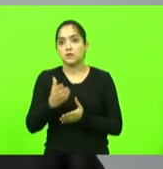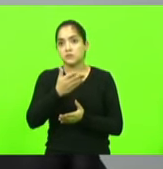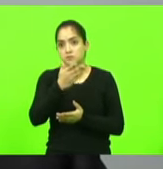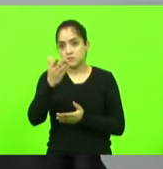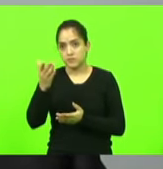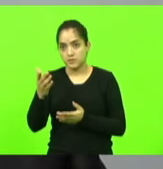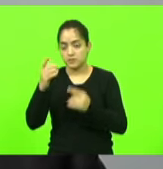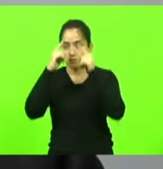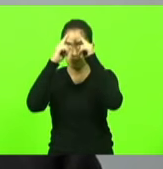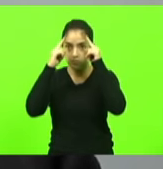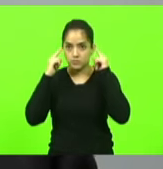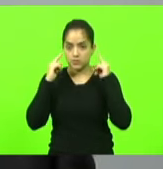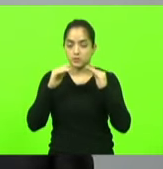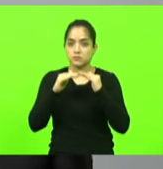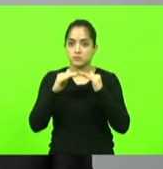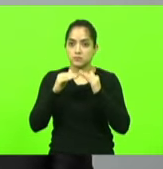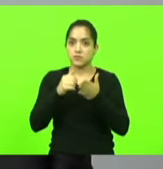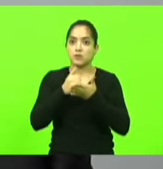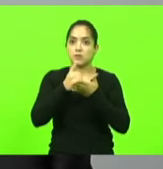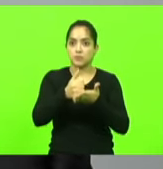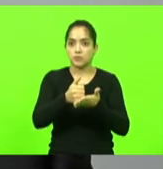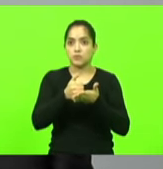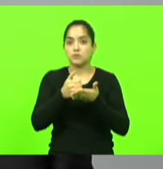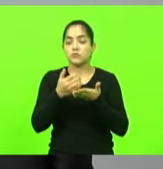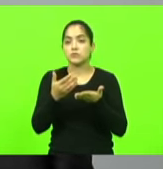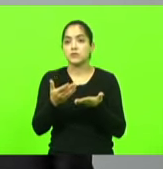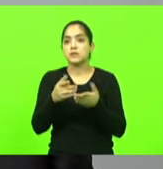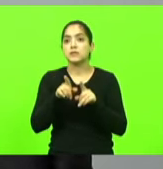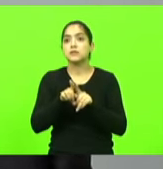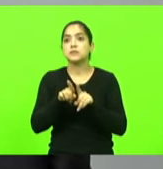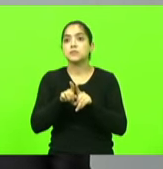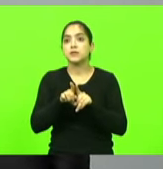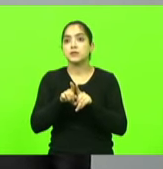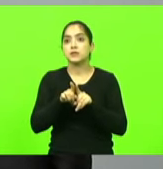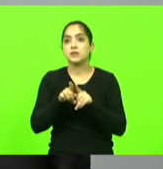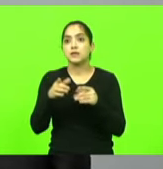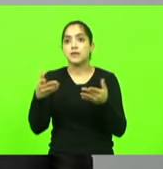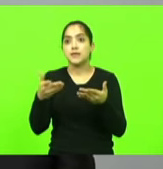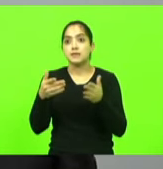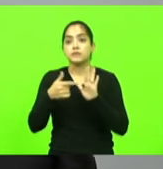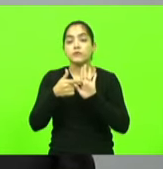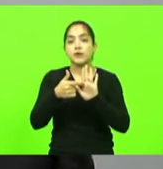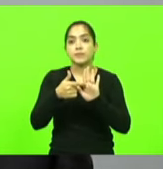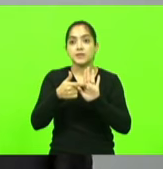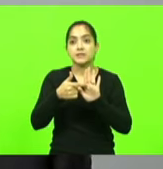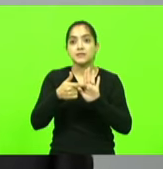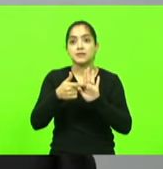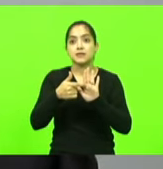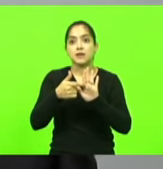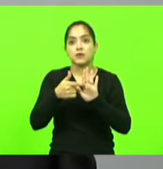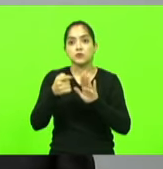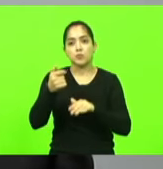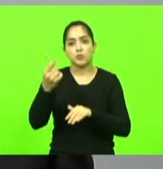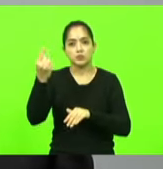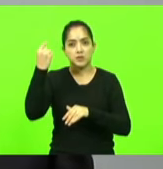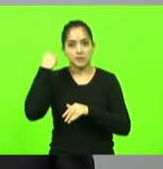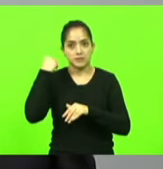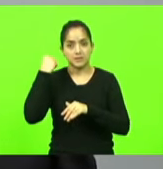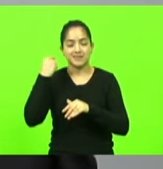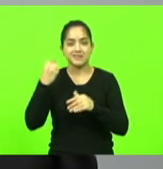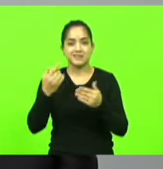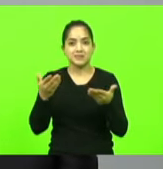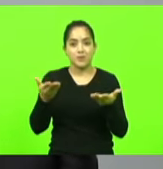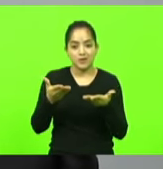Neudir Sareta de contribuir. E haja vista que esse projeto foi apresentado há um tempo atrás, ele, de fato, ele perde o